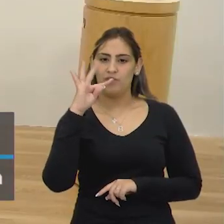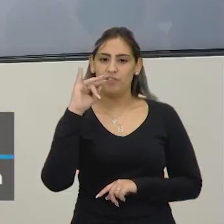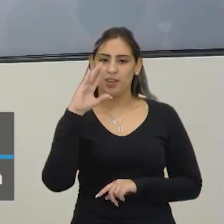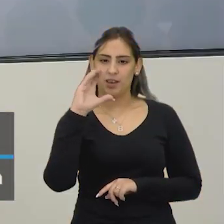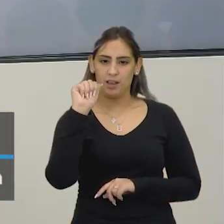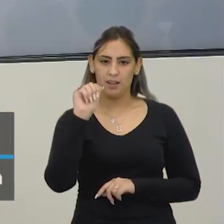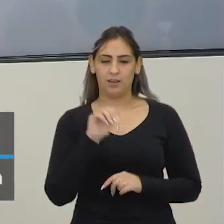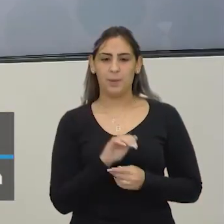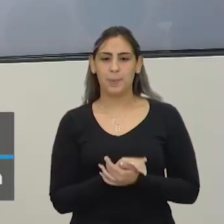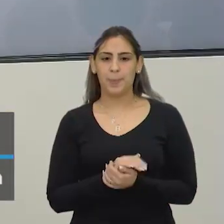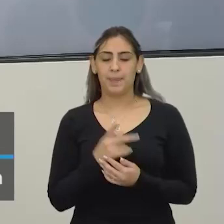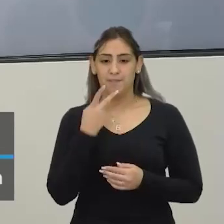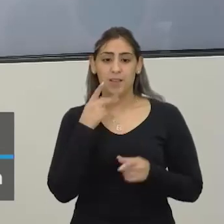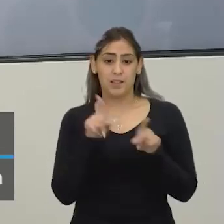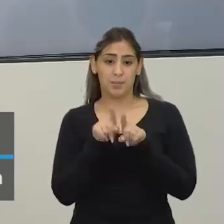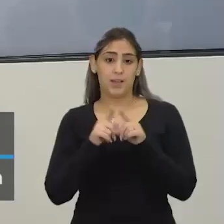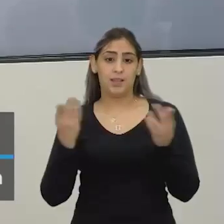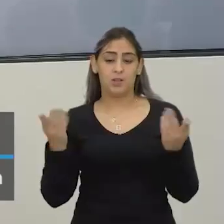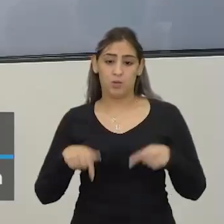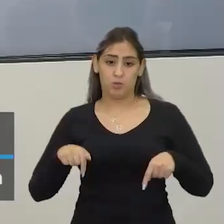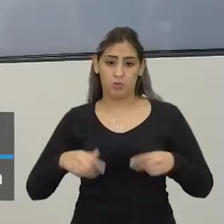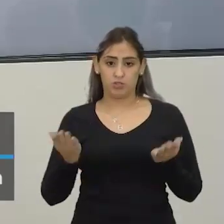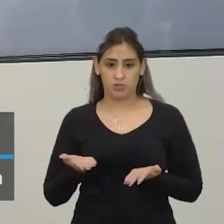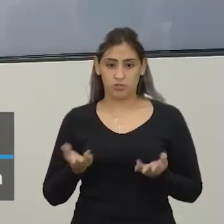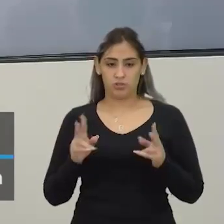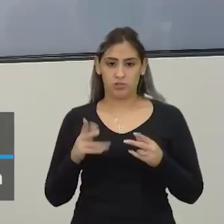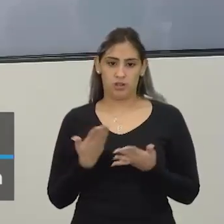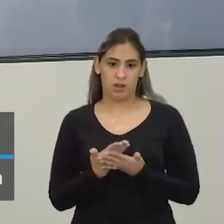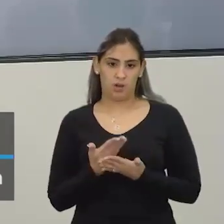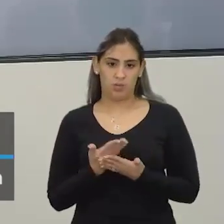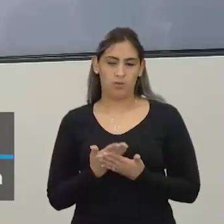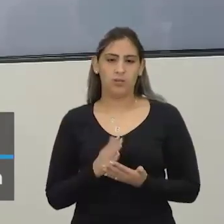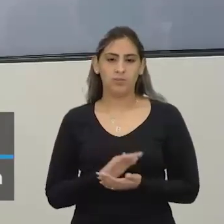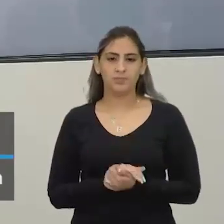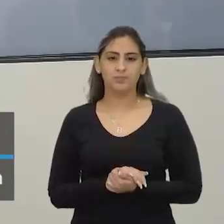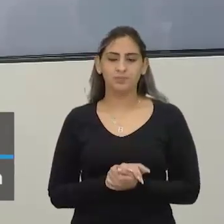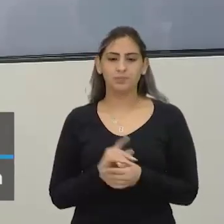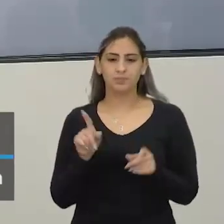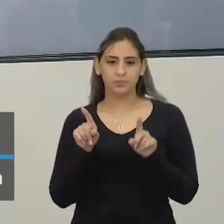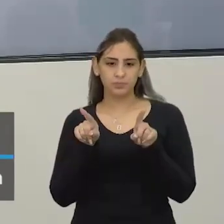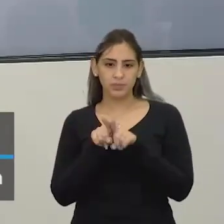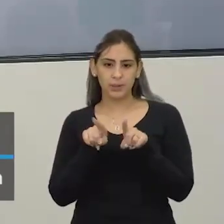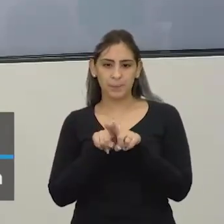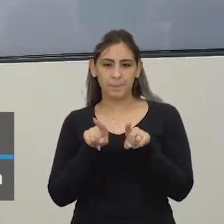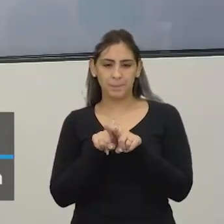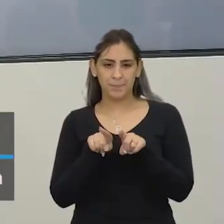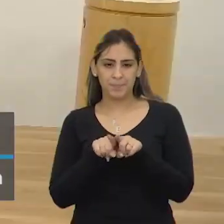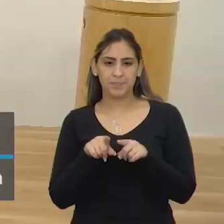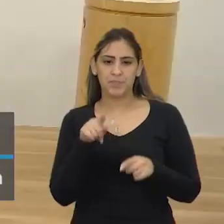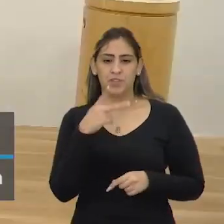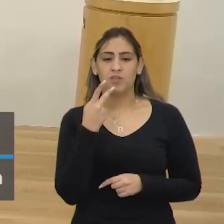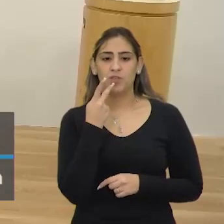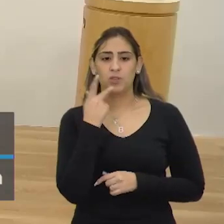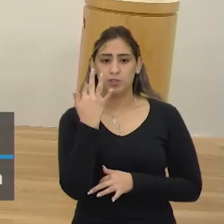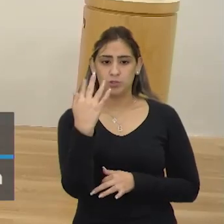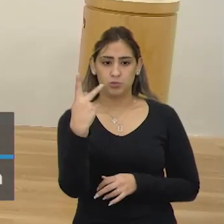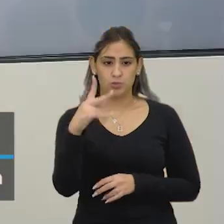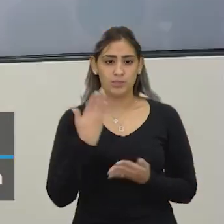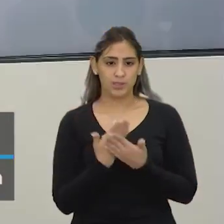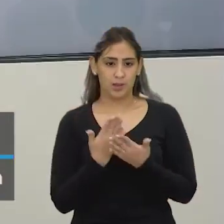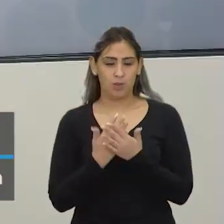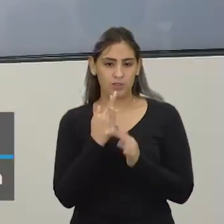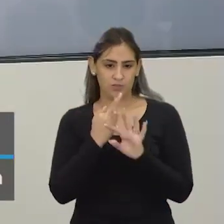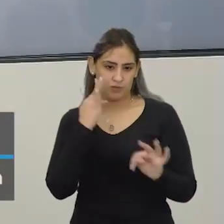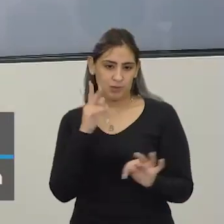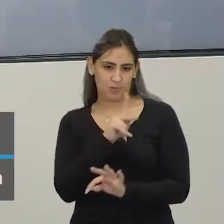de hoje, né? Bacana. E junto com a teoria heterotrófica, né, da panspermia, que você falou bem nas suas aulas também de física, são